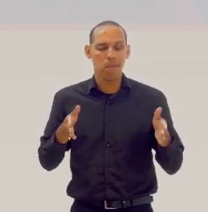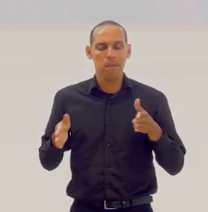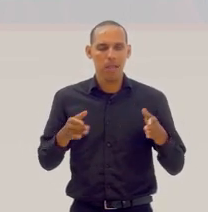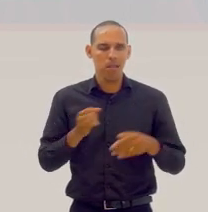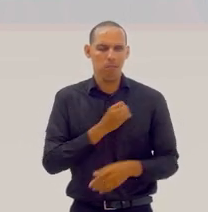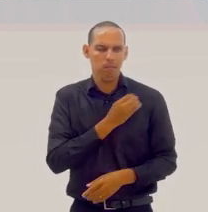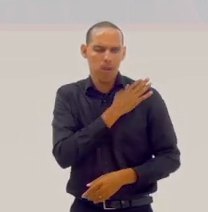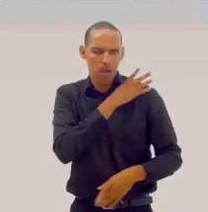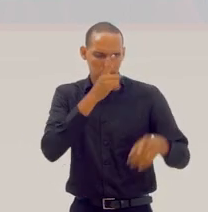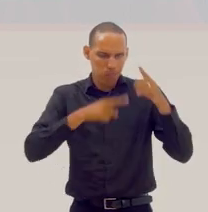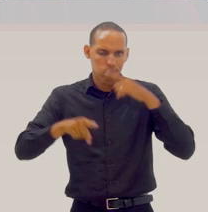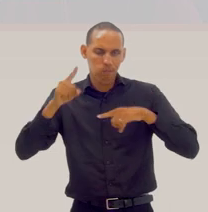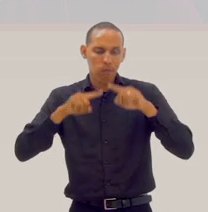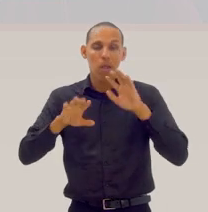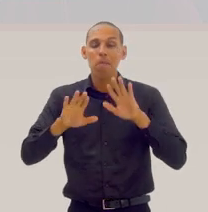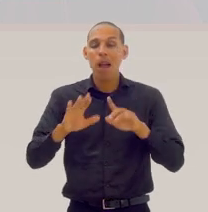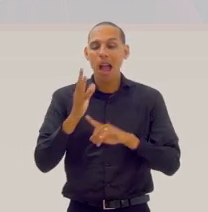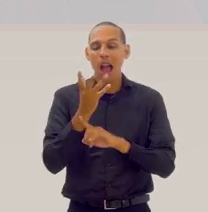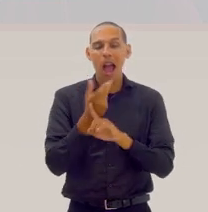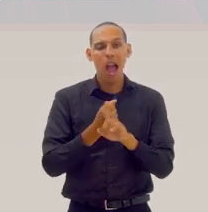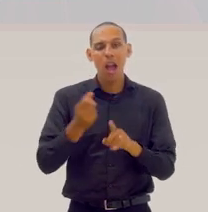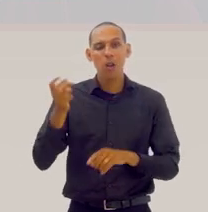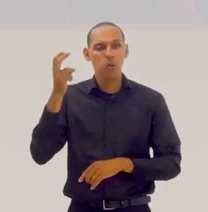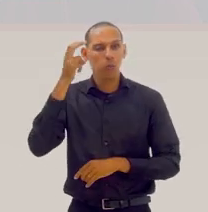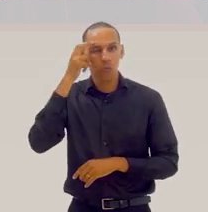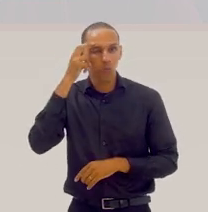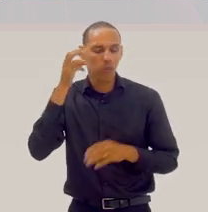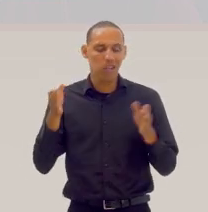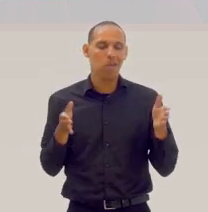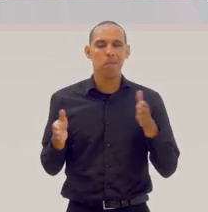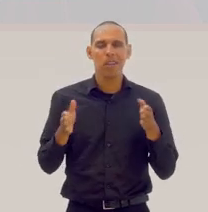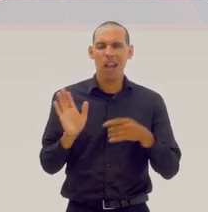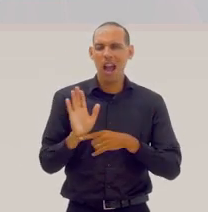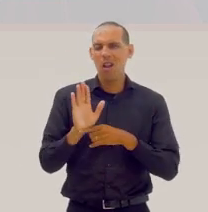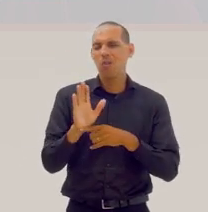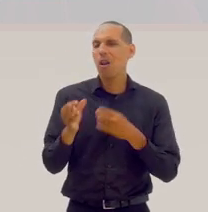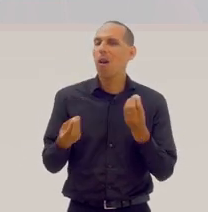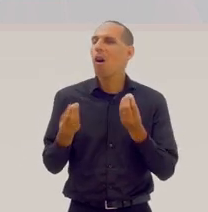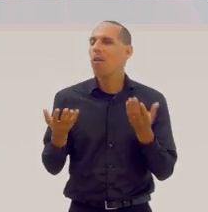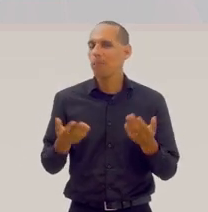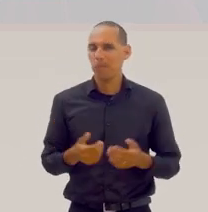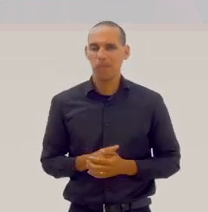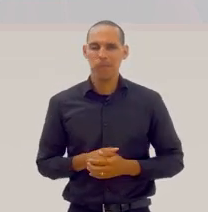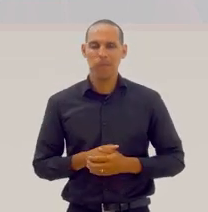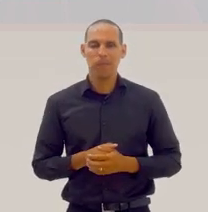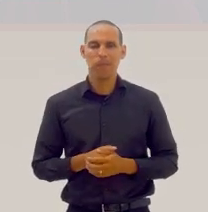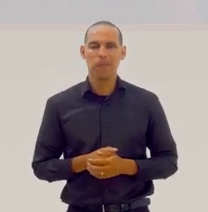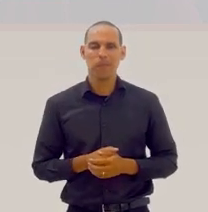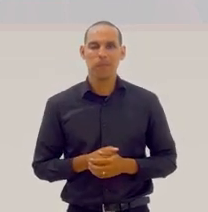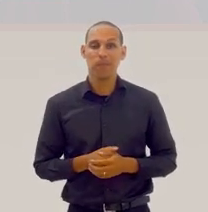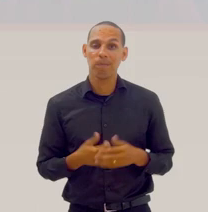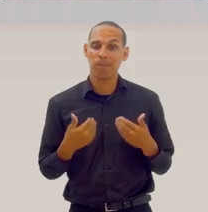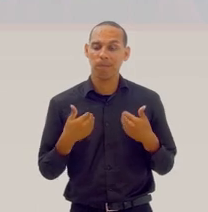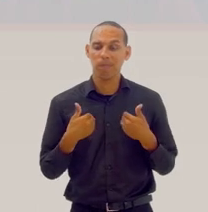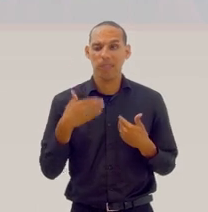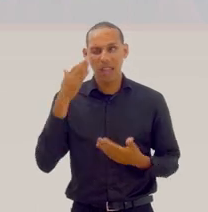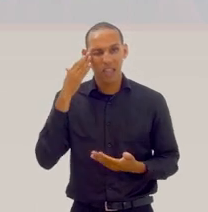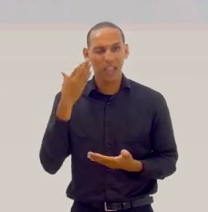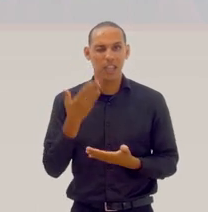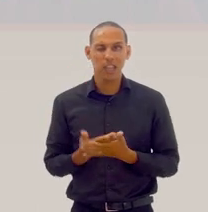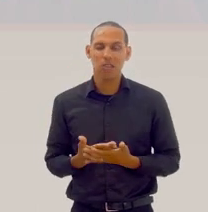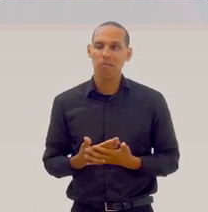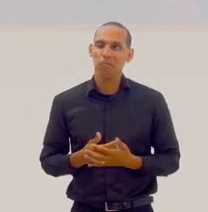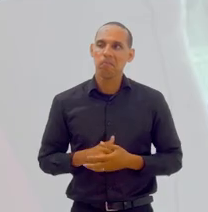o papel da arte, da cultura em momentos difíceis como esse? Eu